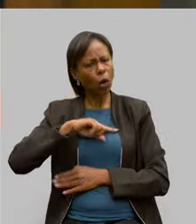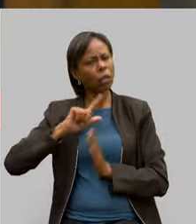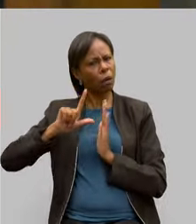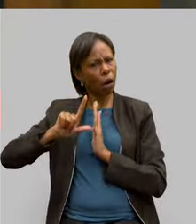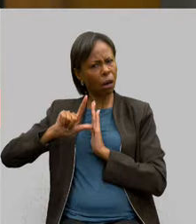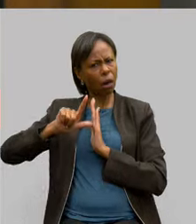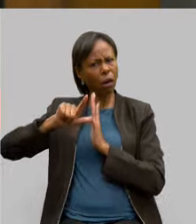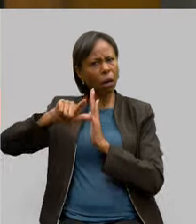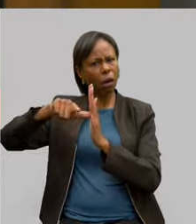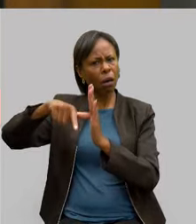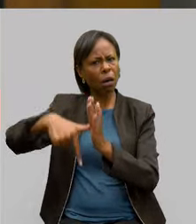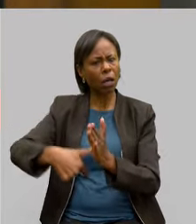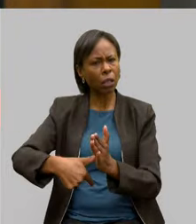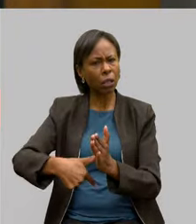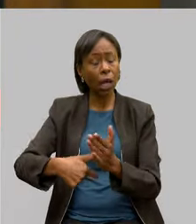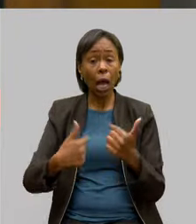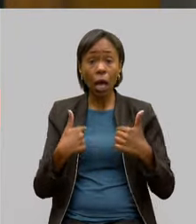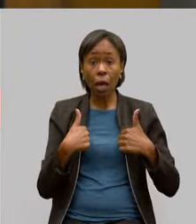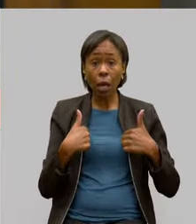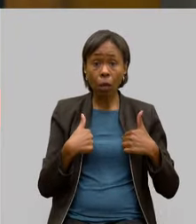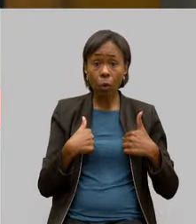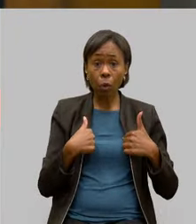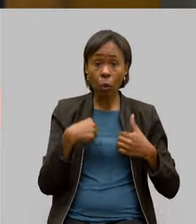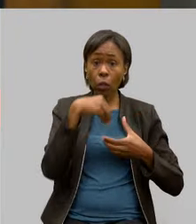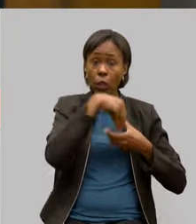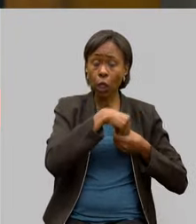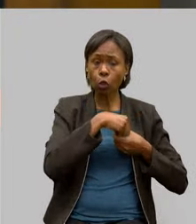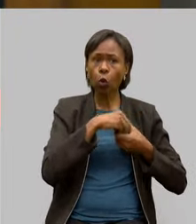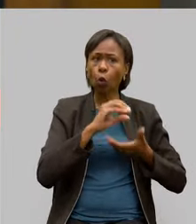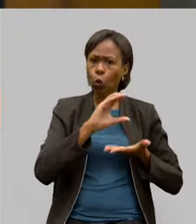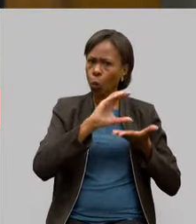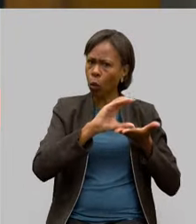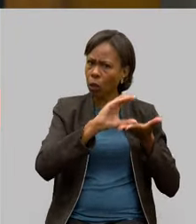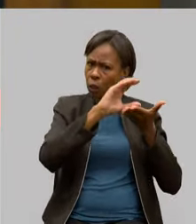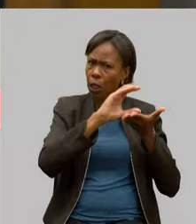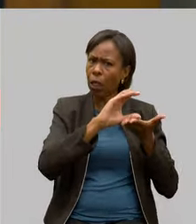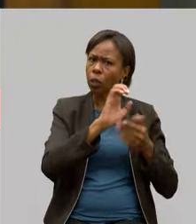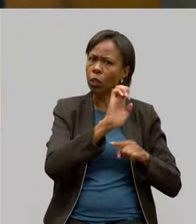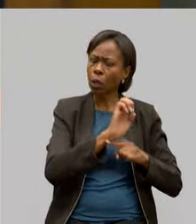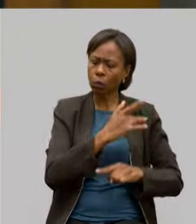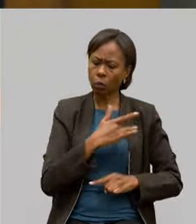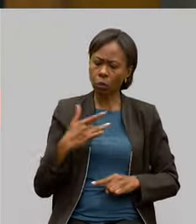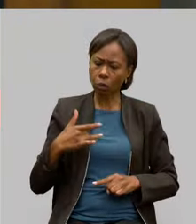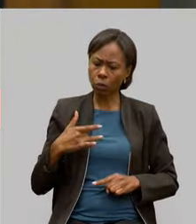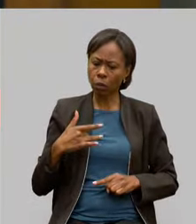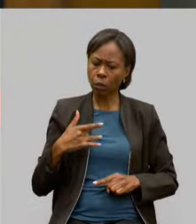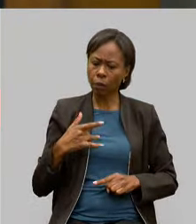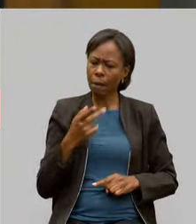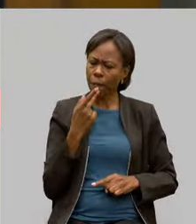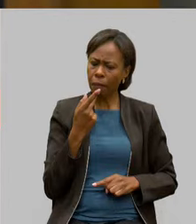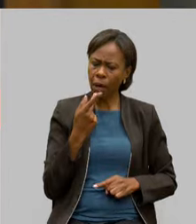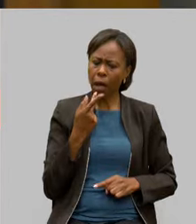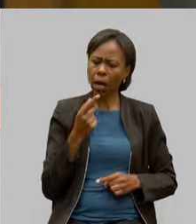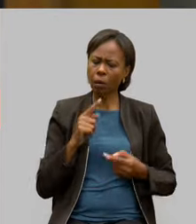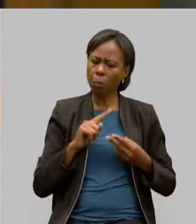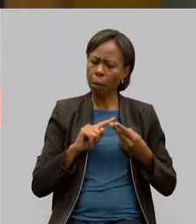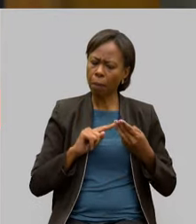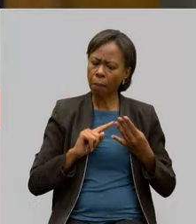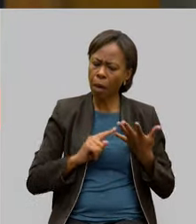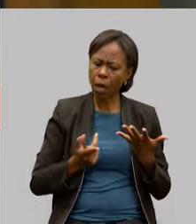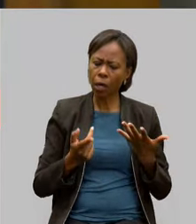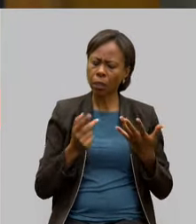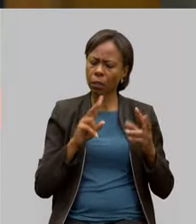pertenço a Um Conselho Estadual de Saúde que debate político de saúde o mês todo todos os